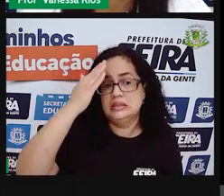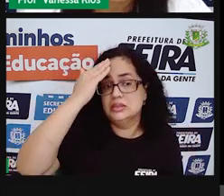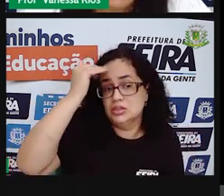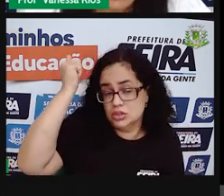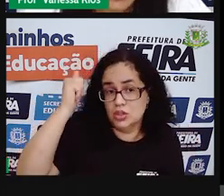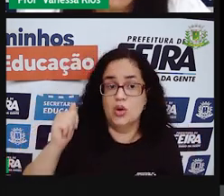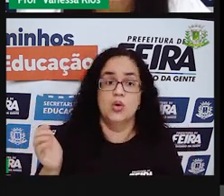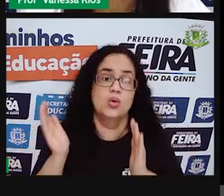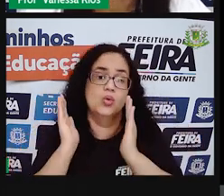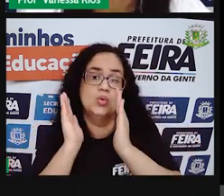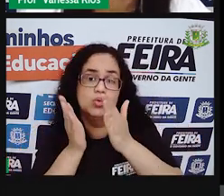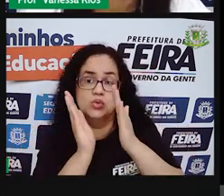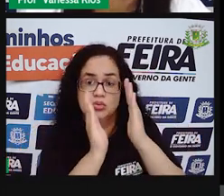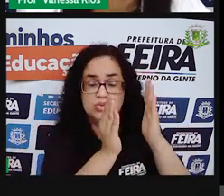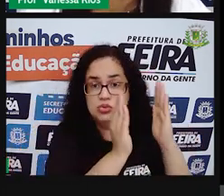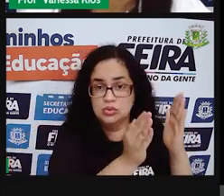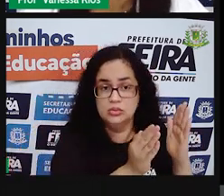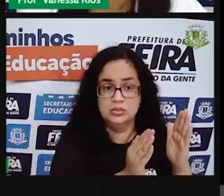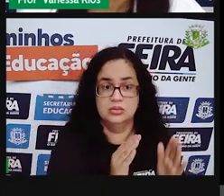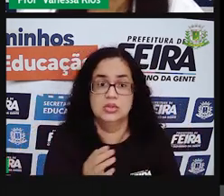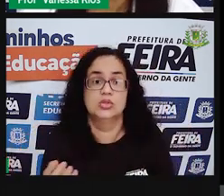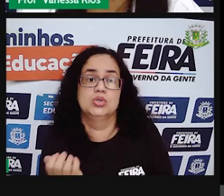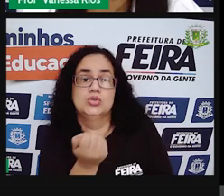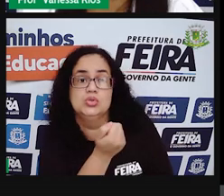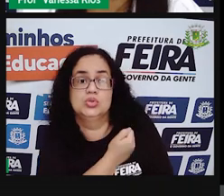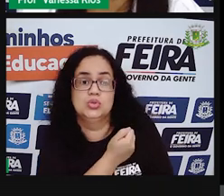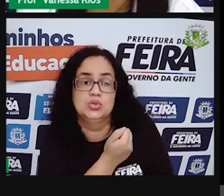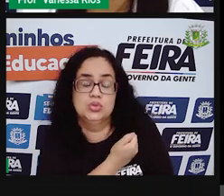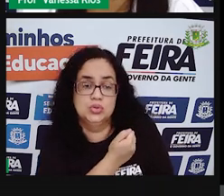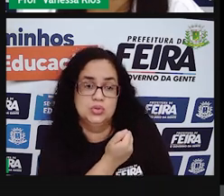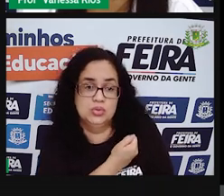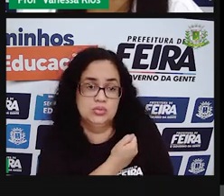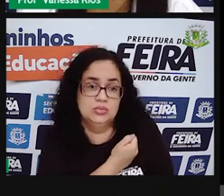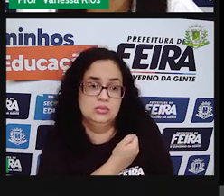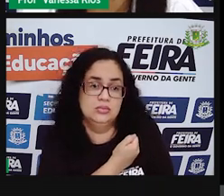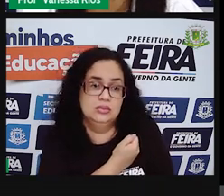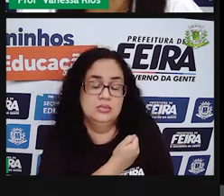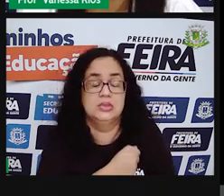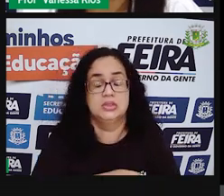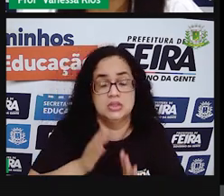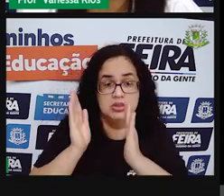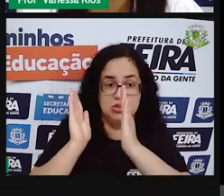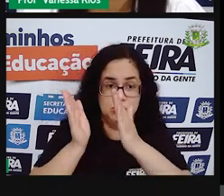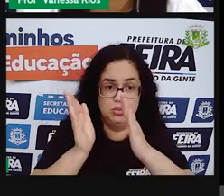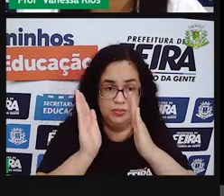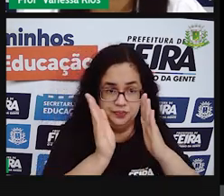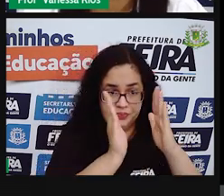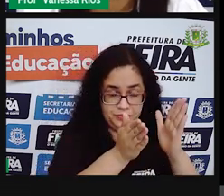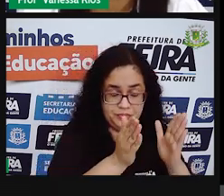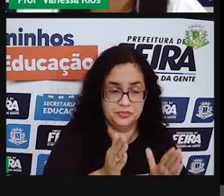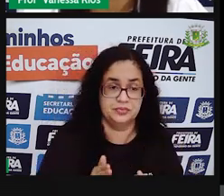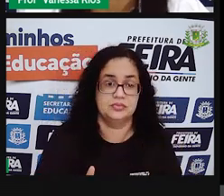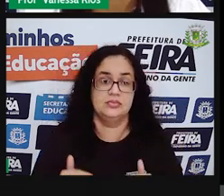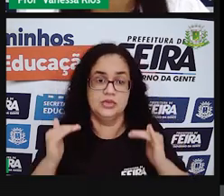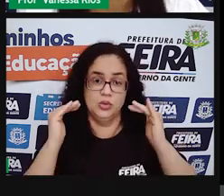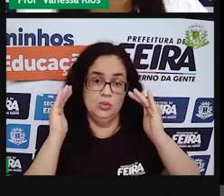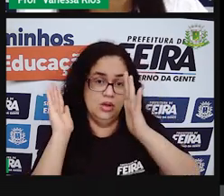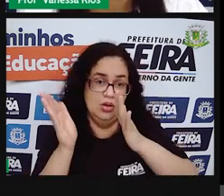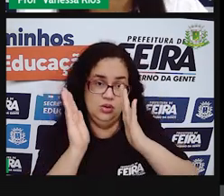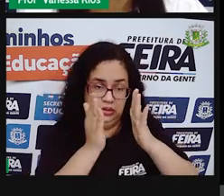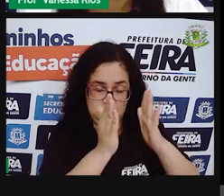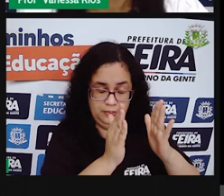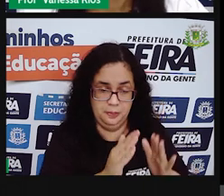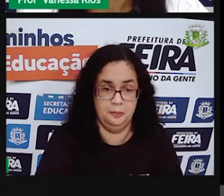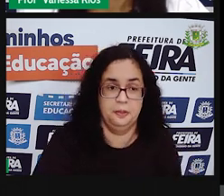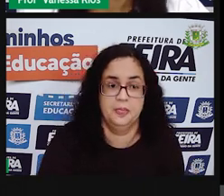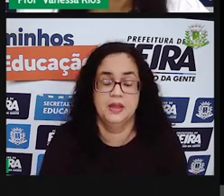qual o padrão, é só observar os números, né? E fazer com que eles sejam sequentes, seguindo o padrão que foi